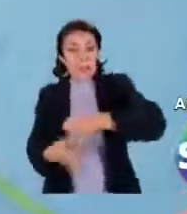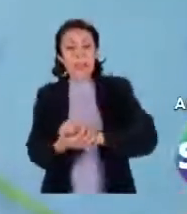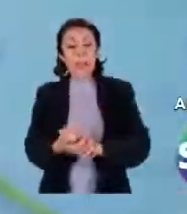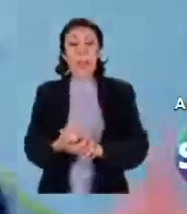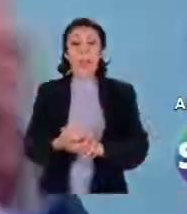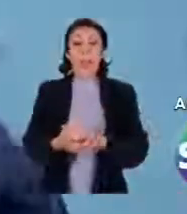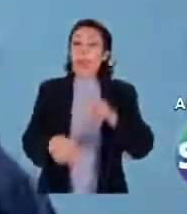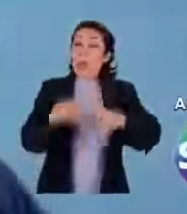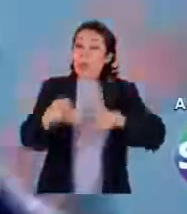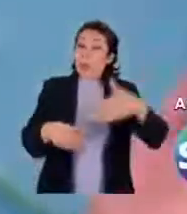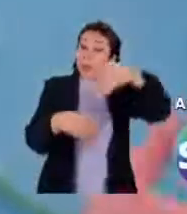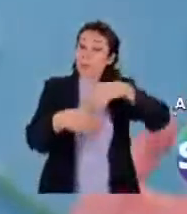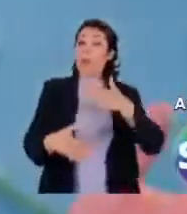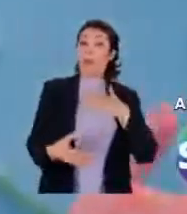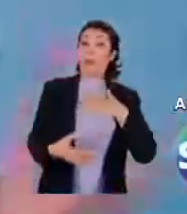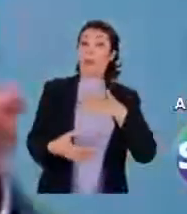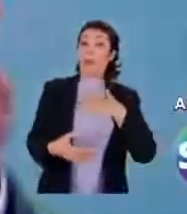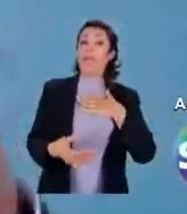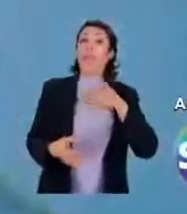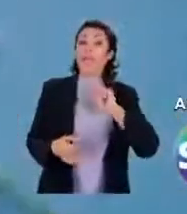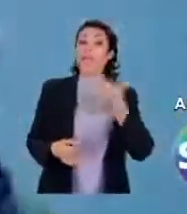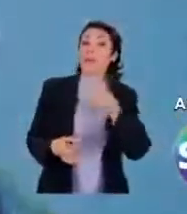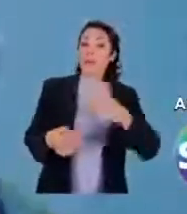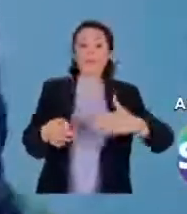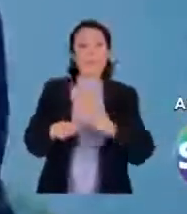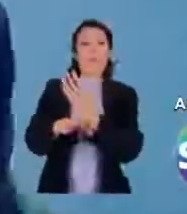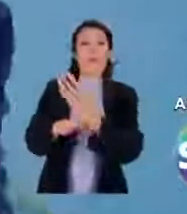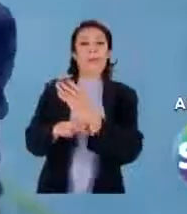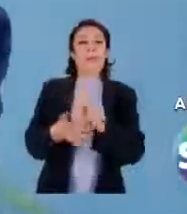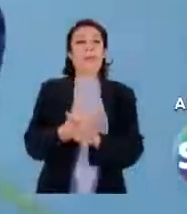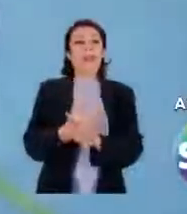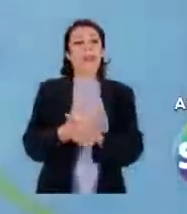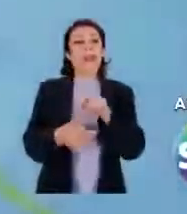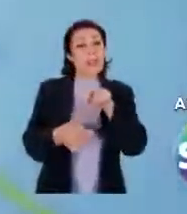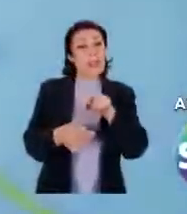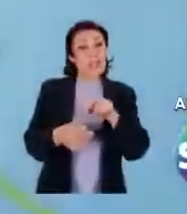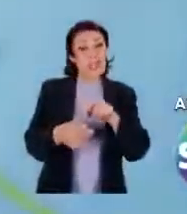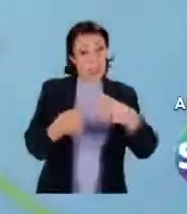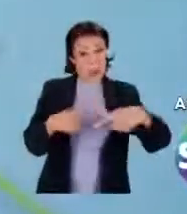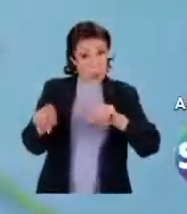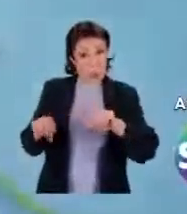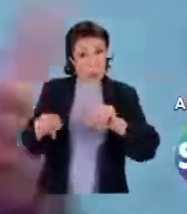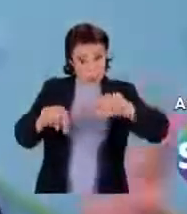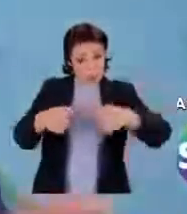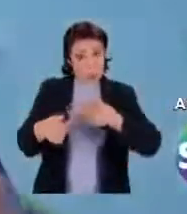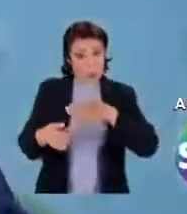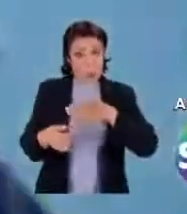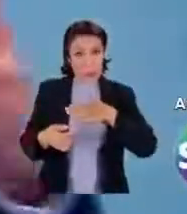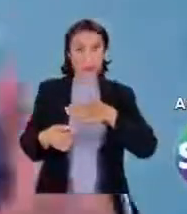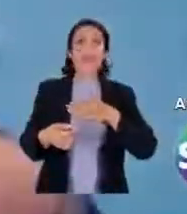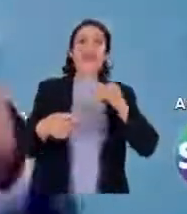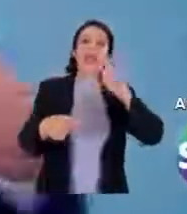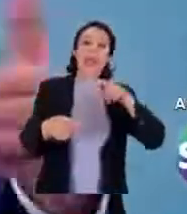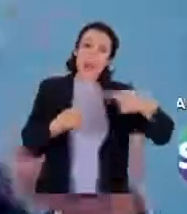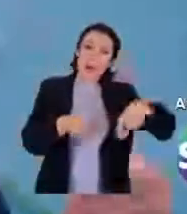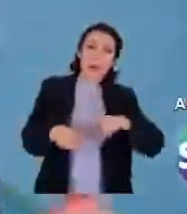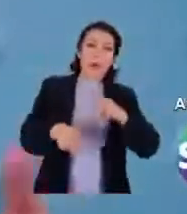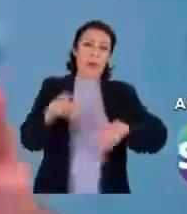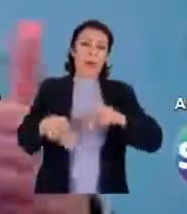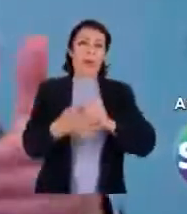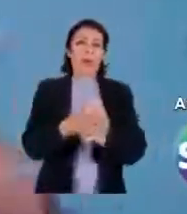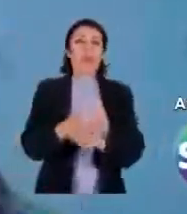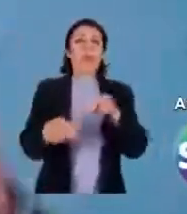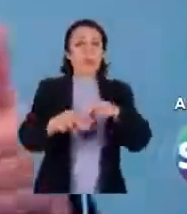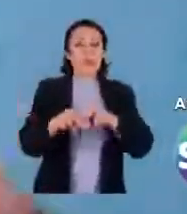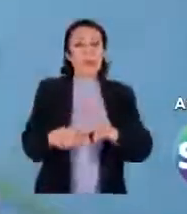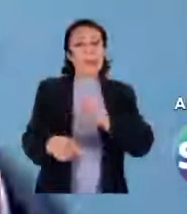me deu eleição se o povo me der a eleição Então você meu irmão vai ficar contra mim e tá ficando contra o povo eu vou trazer o seu Governador o seu Prefeito para lhe